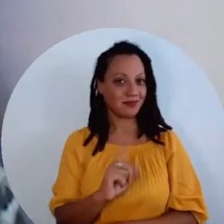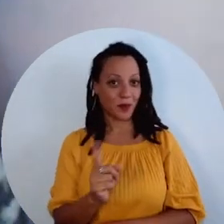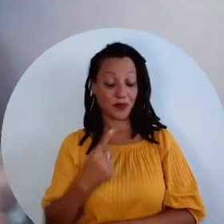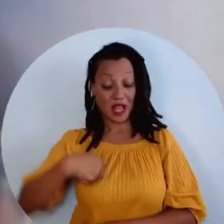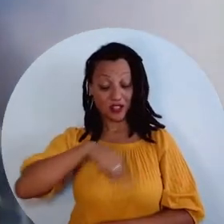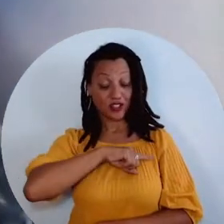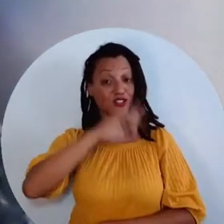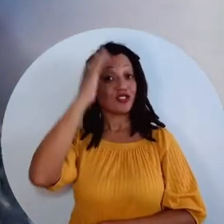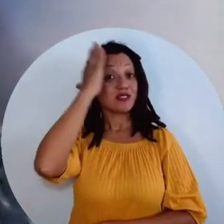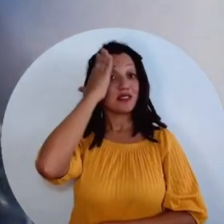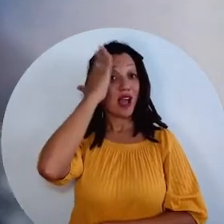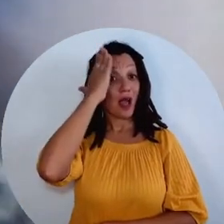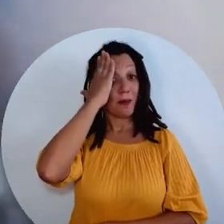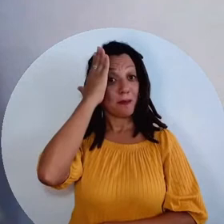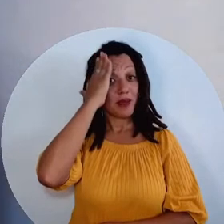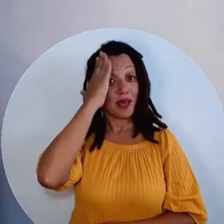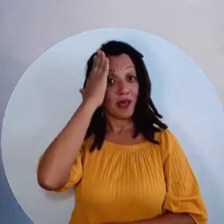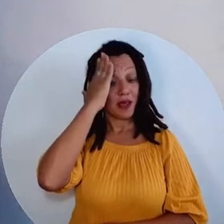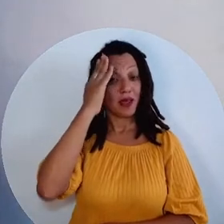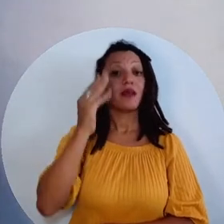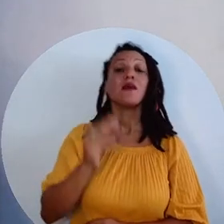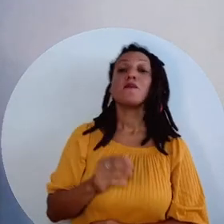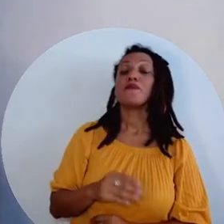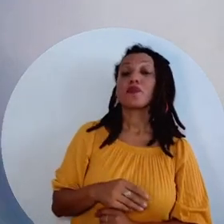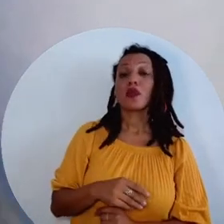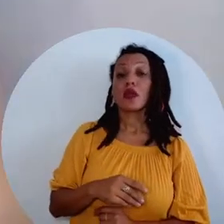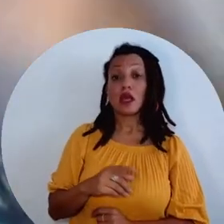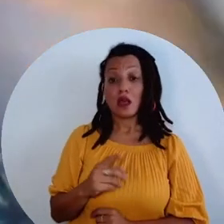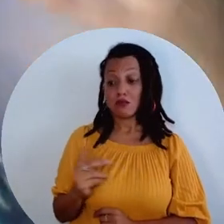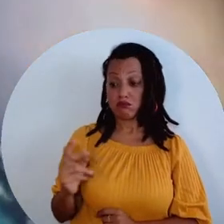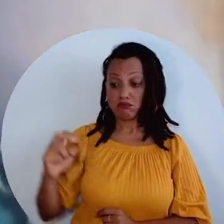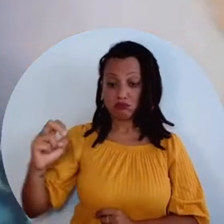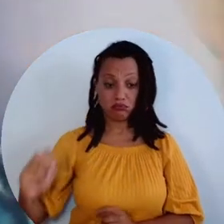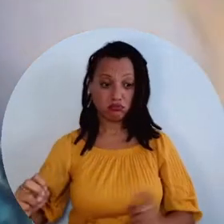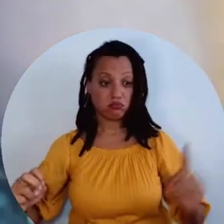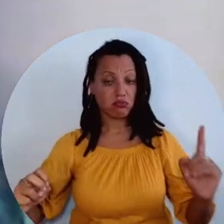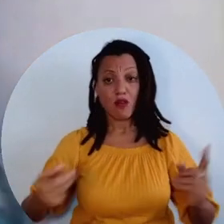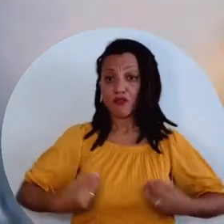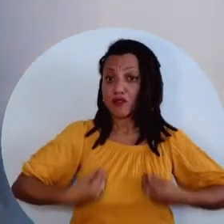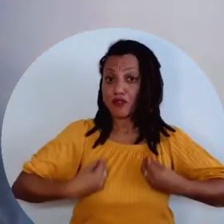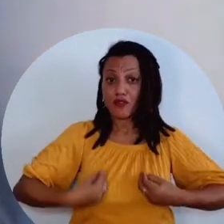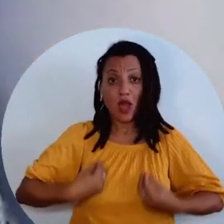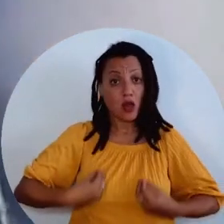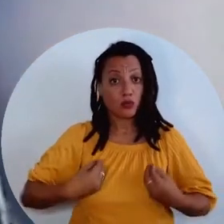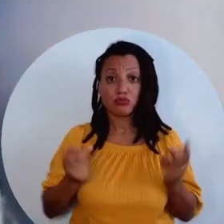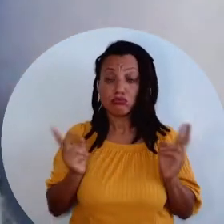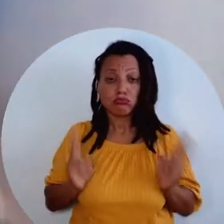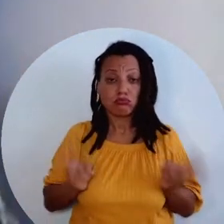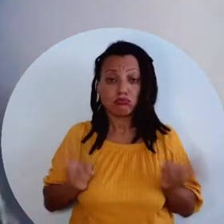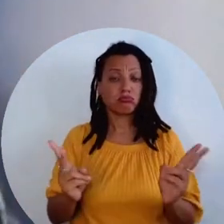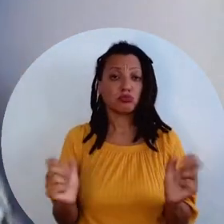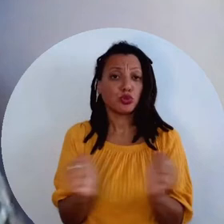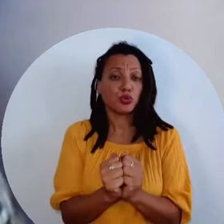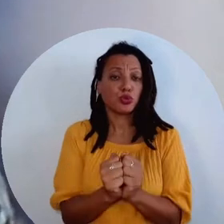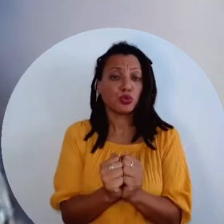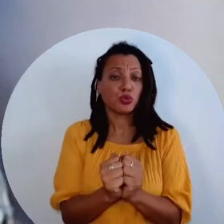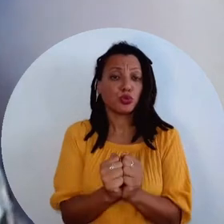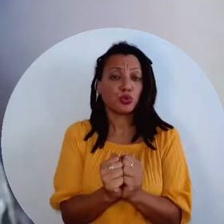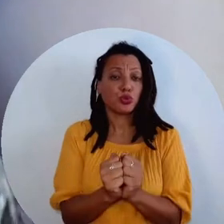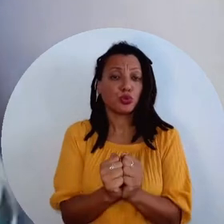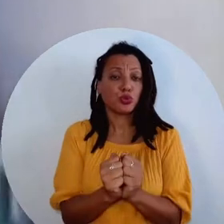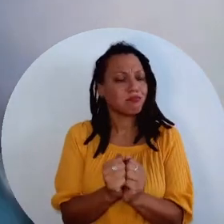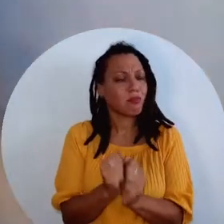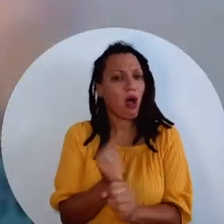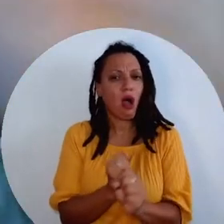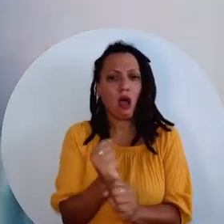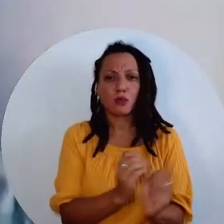sabe que o Homo sapiens e o Homo de Neandertal viveram juntos nesse território europeu durante muito tempo.